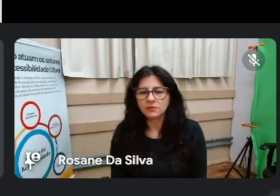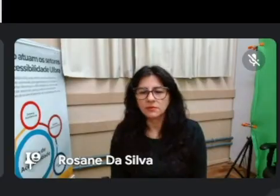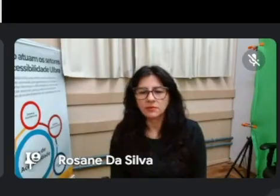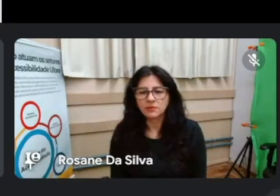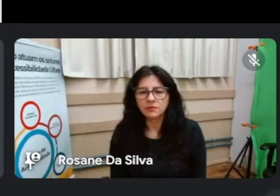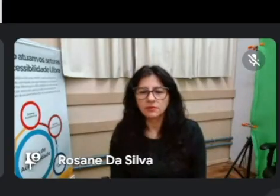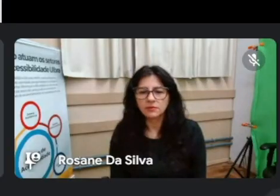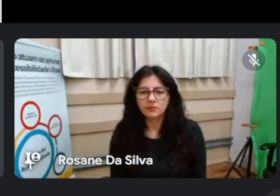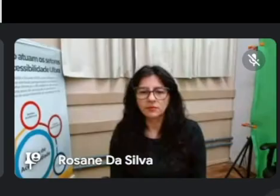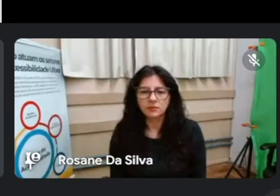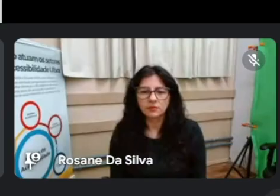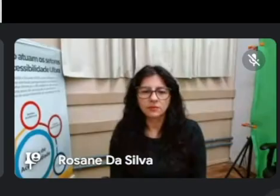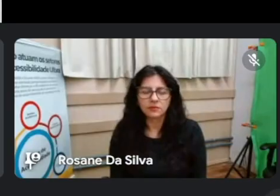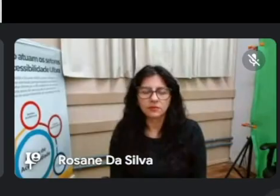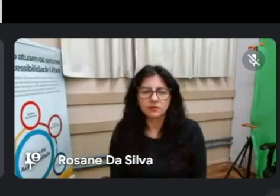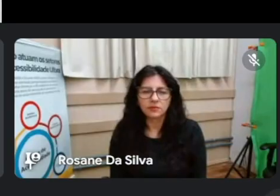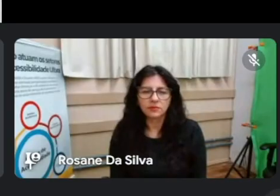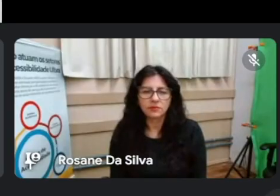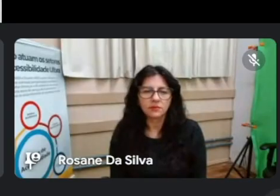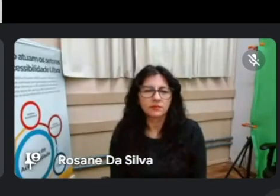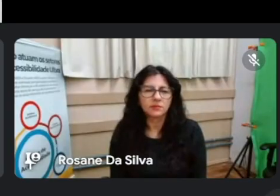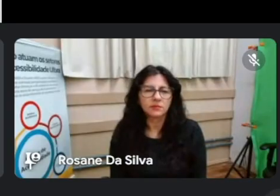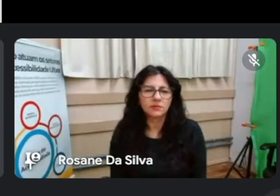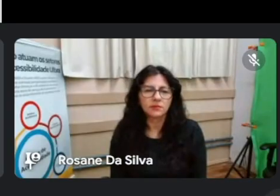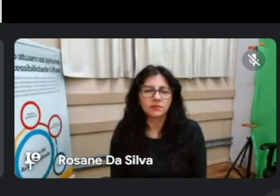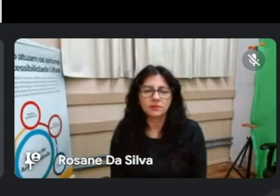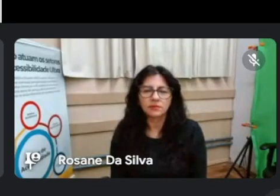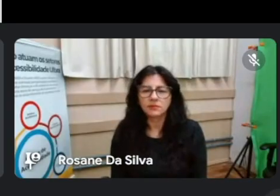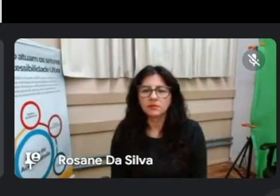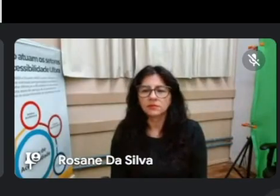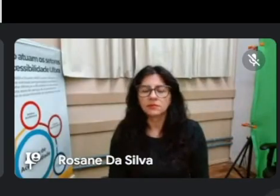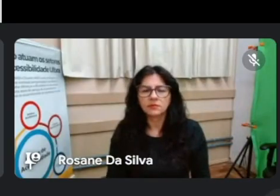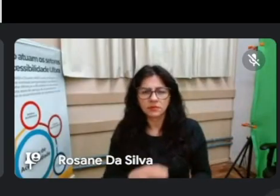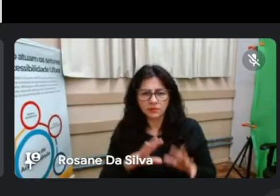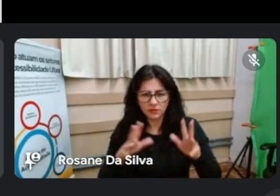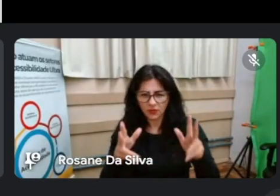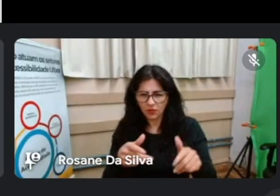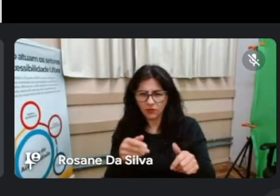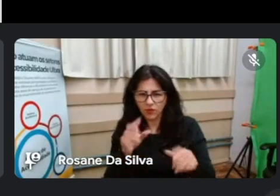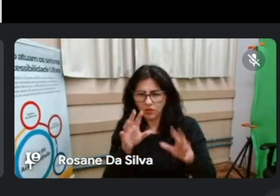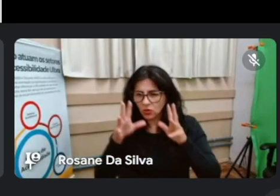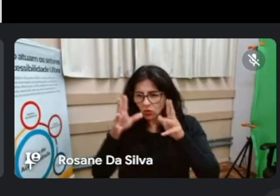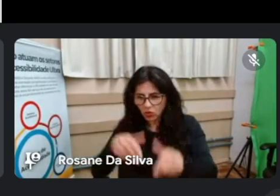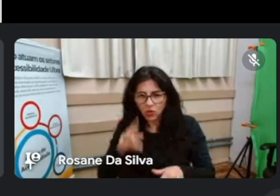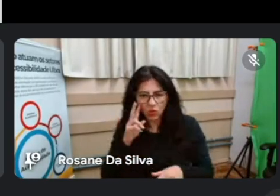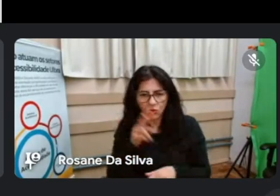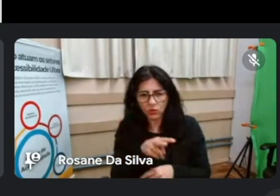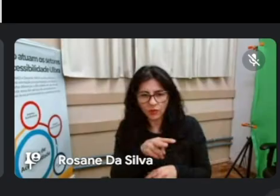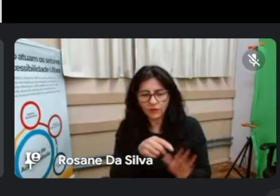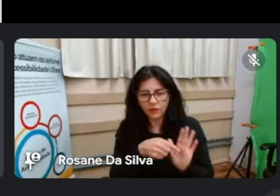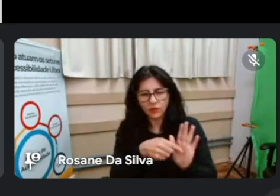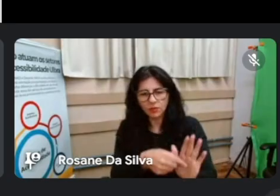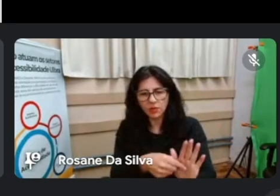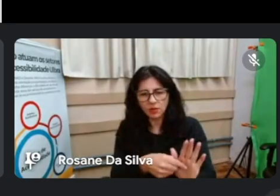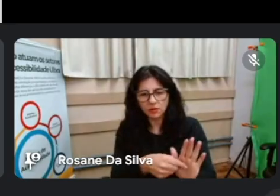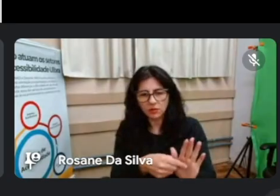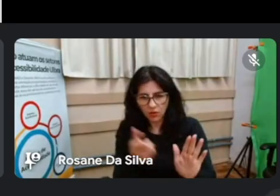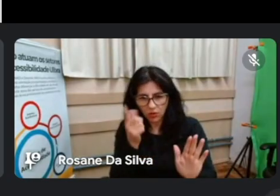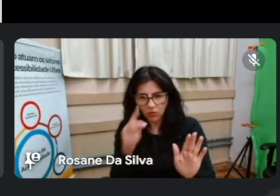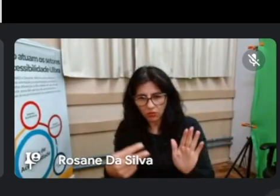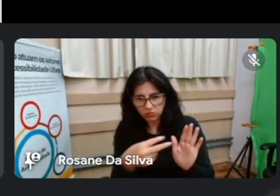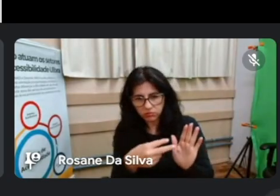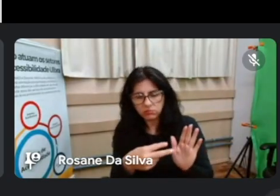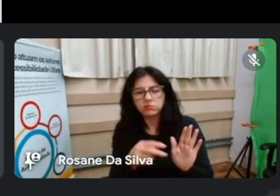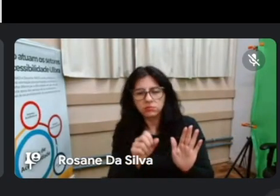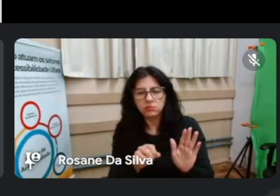aqui hã então Todos devem estar vendo eh a apresentação